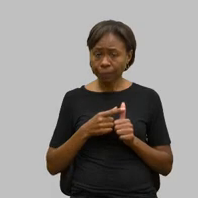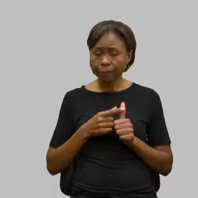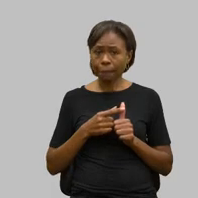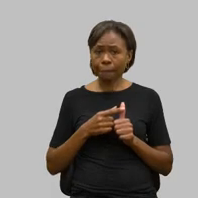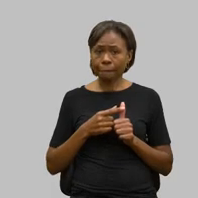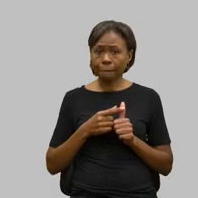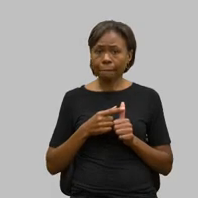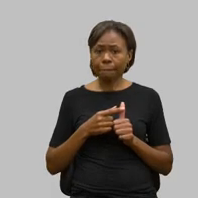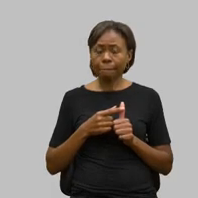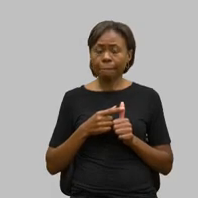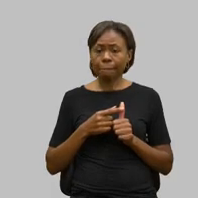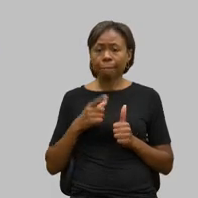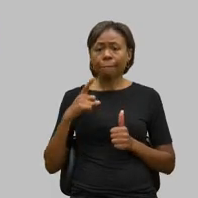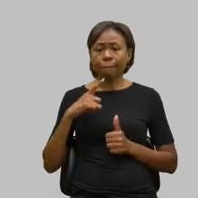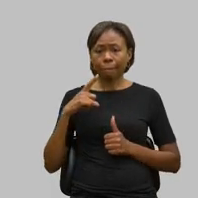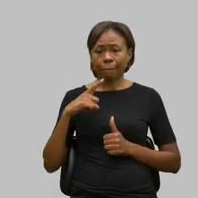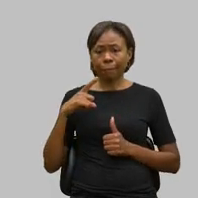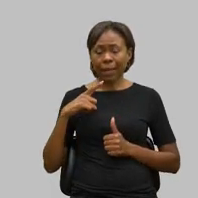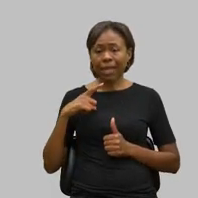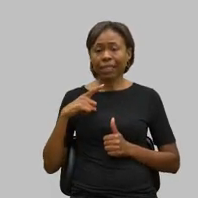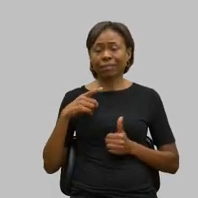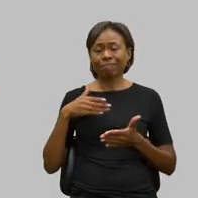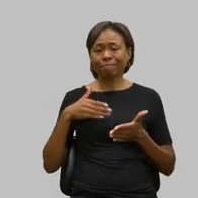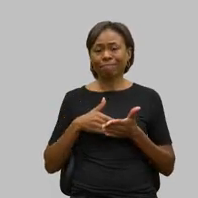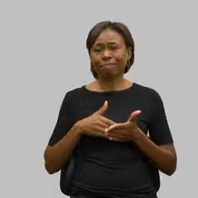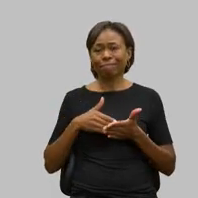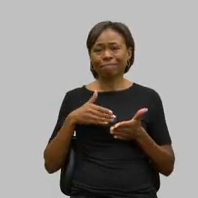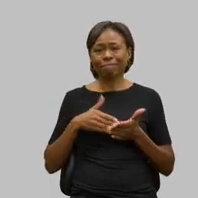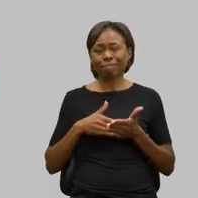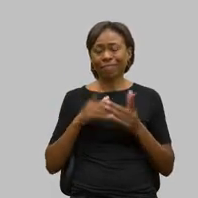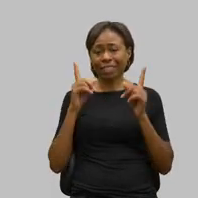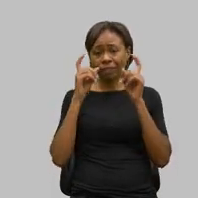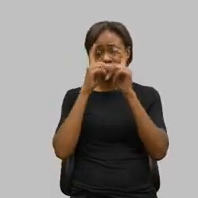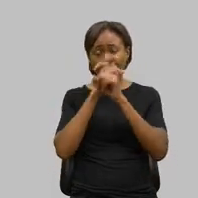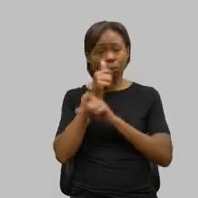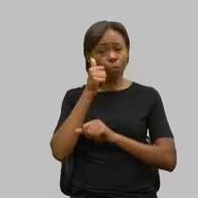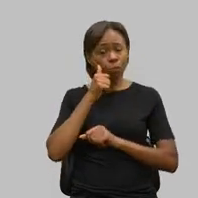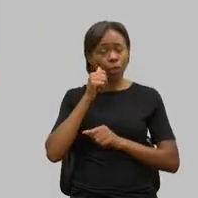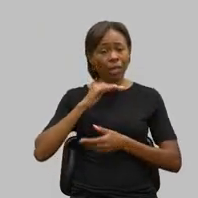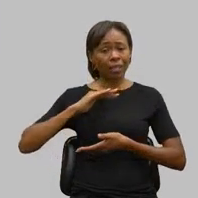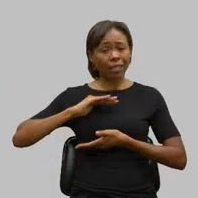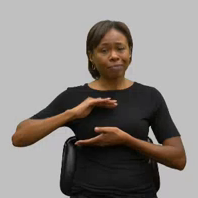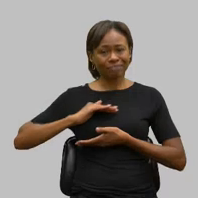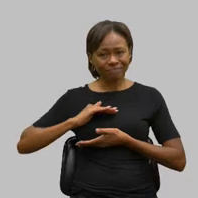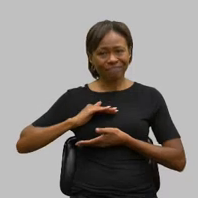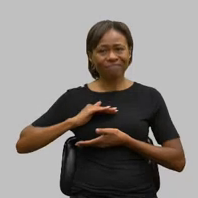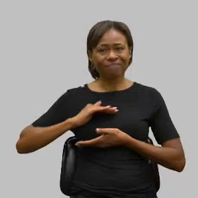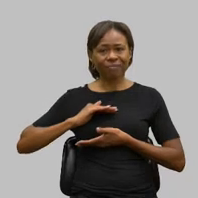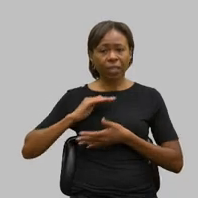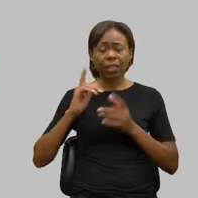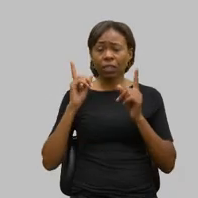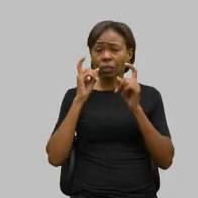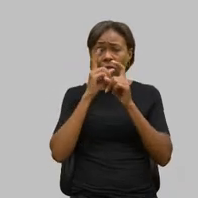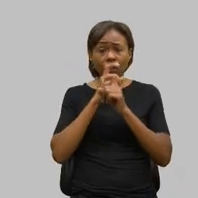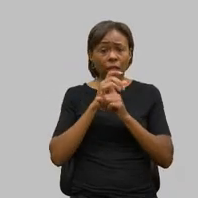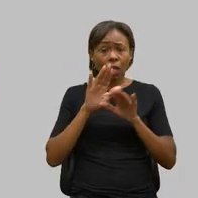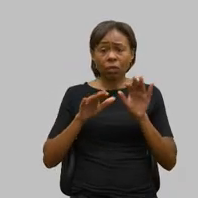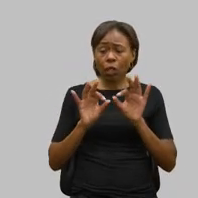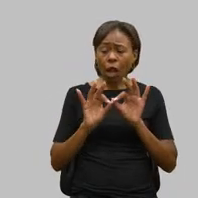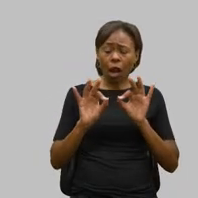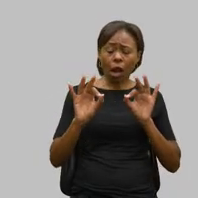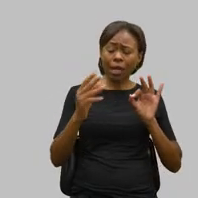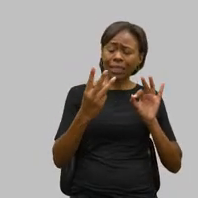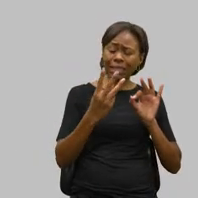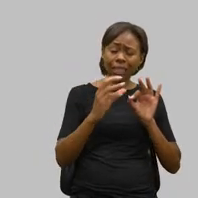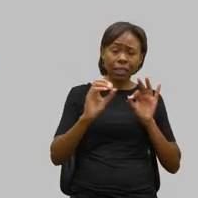as barreiras para a mulher fazer mamografia. São muito grandes, às vezes, 300 quilômetros para ir